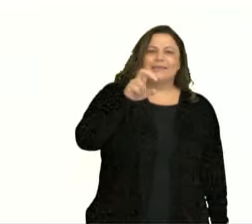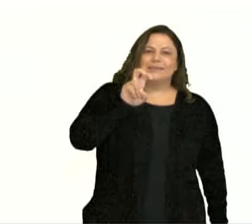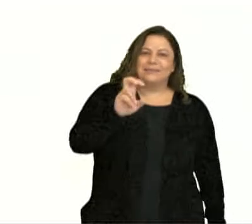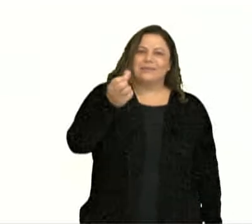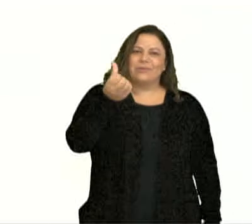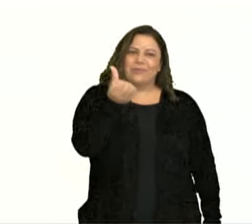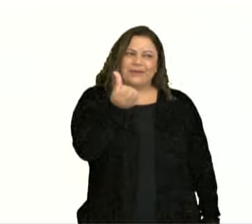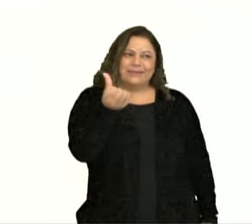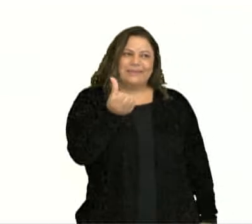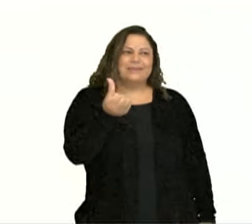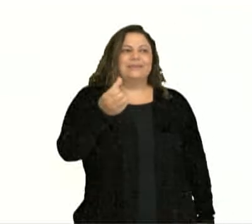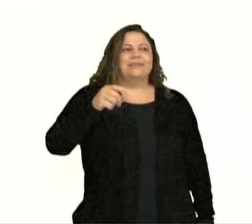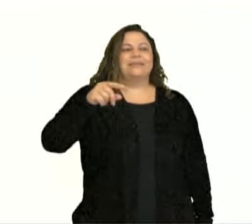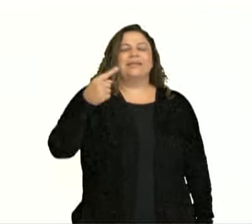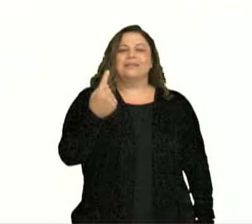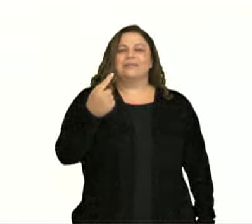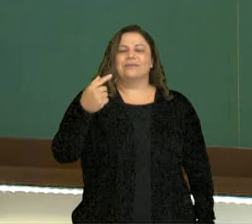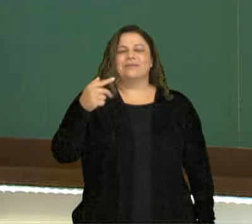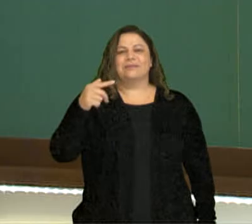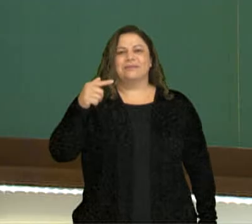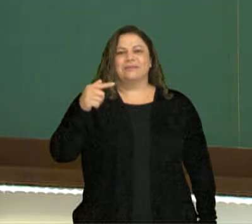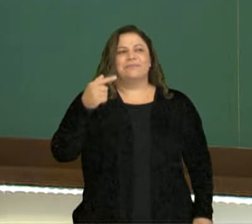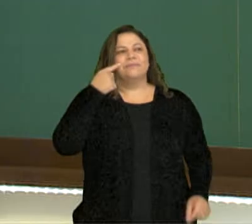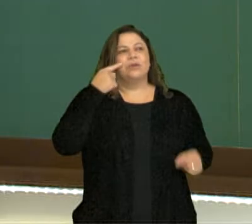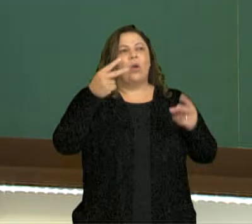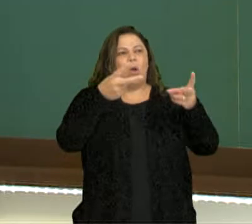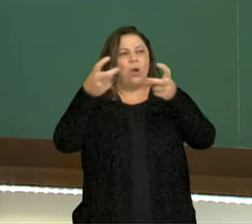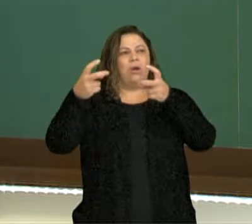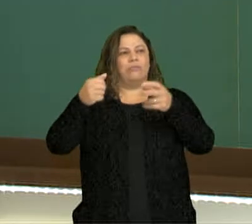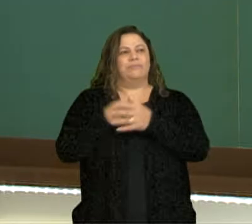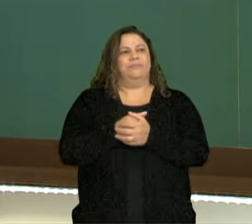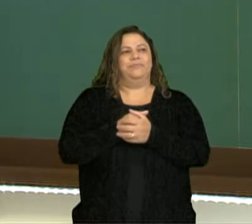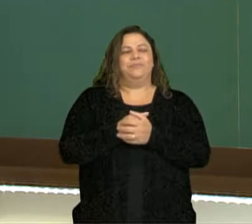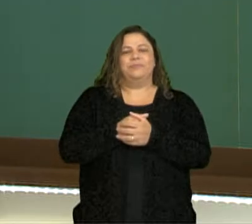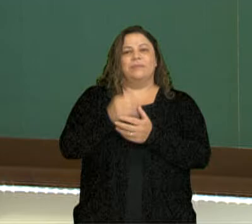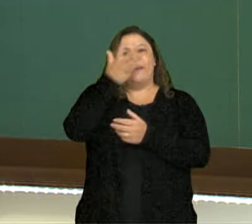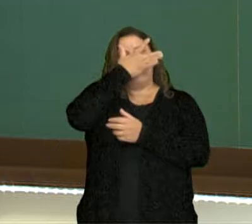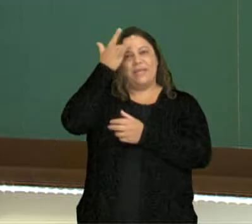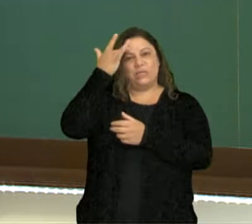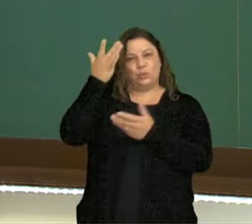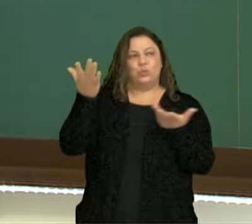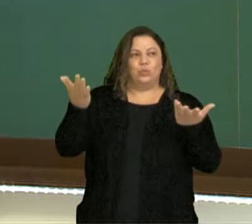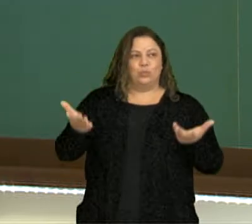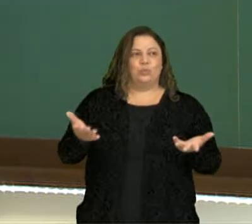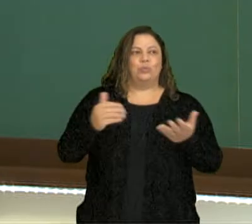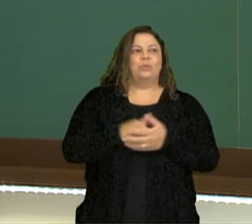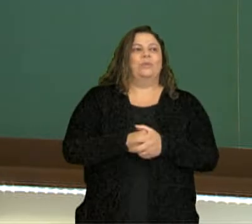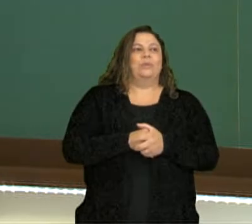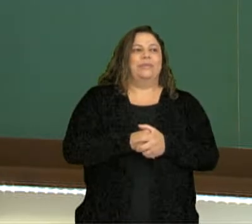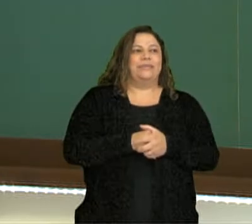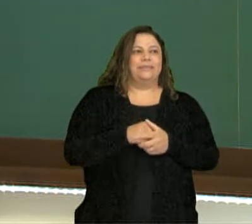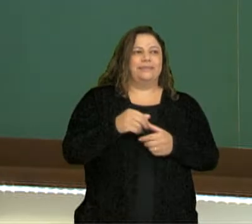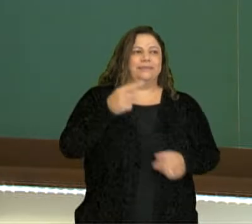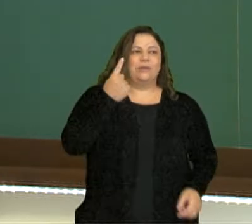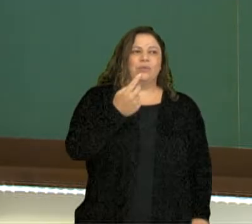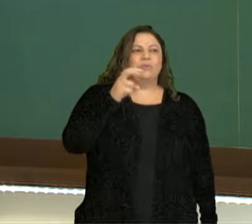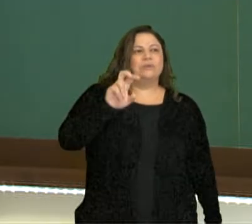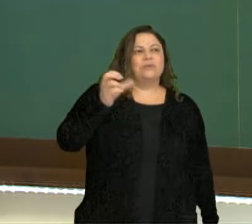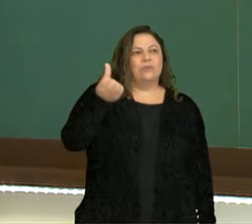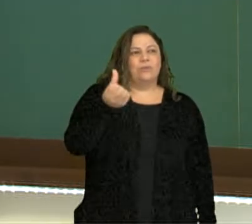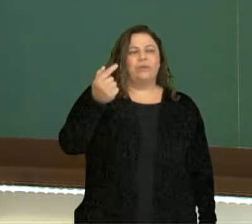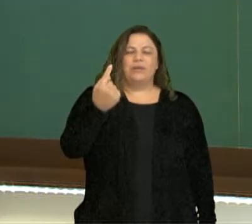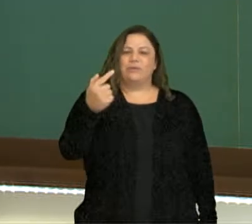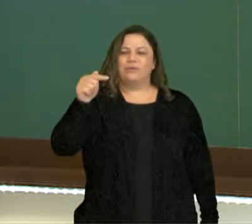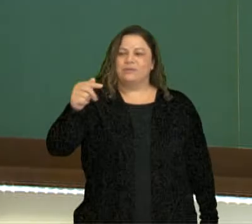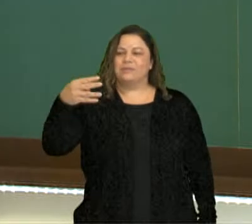156 mil habitantes. Tá? Eu não sei qual é da sua cidade, não teria como eu colocar de todas, coloquei a da minha, mas procura aí da